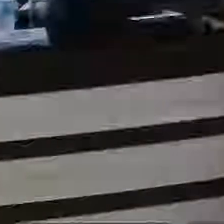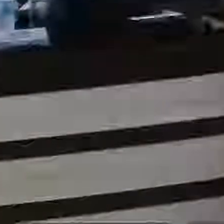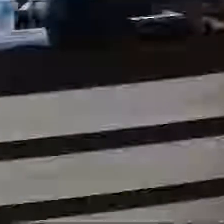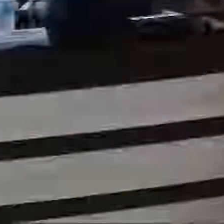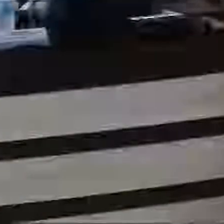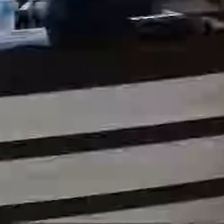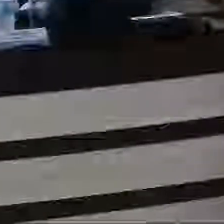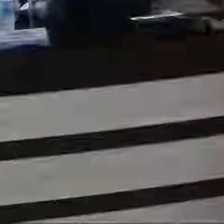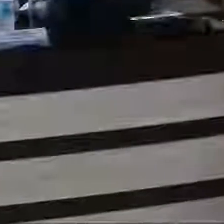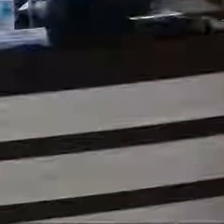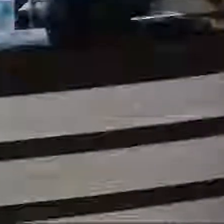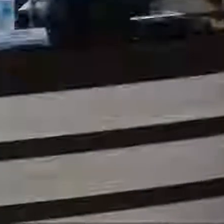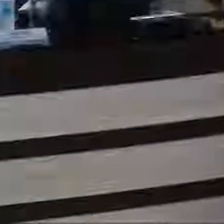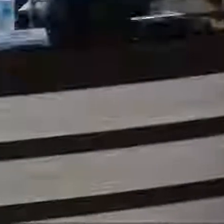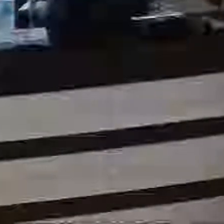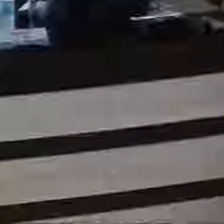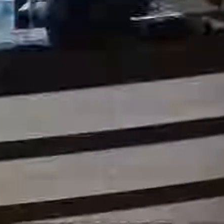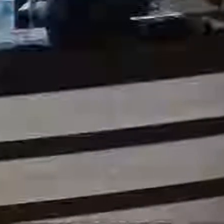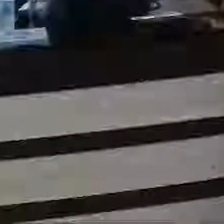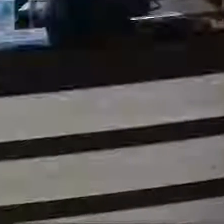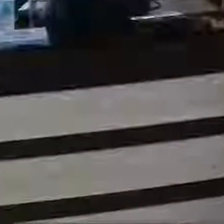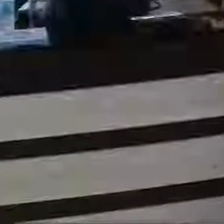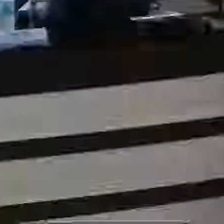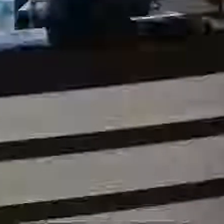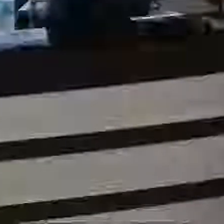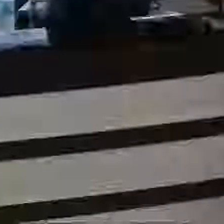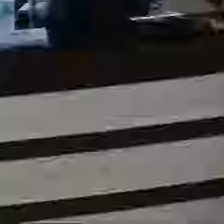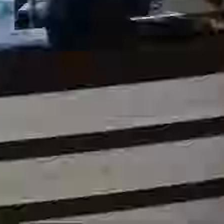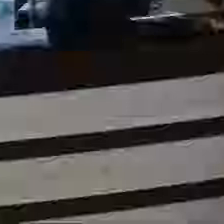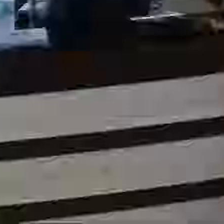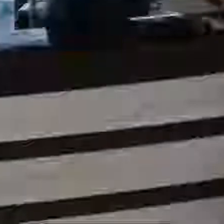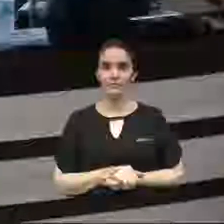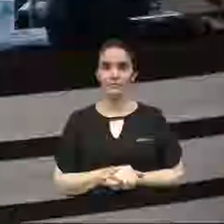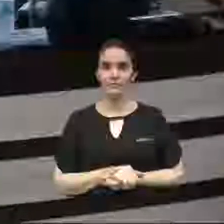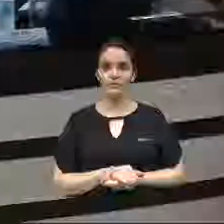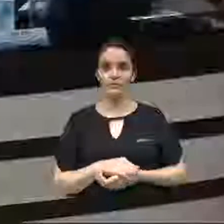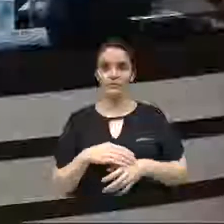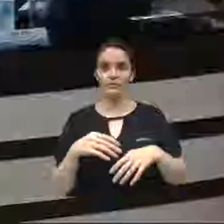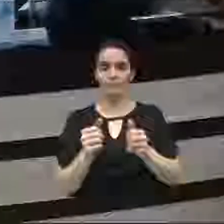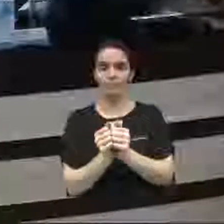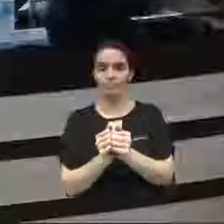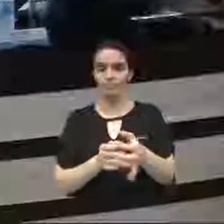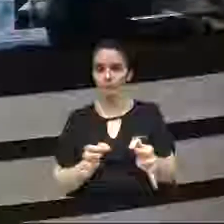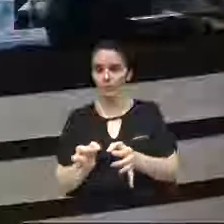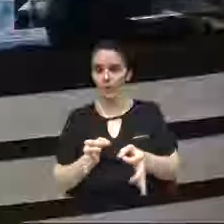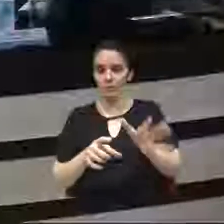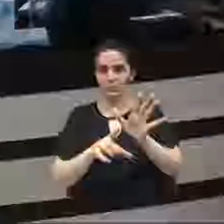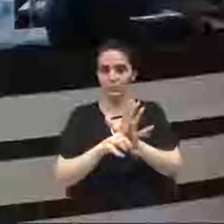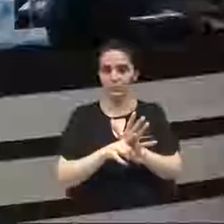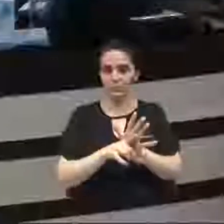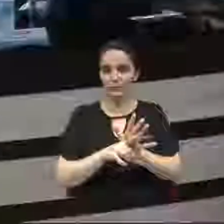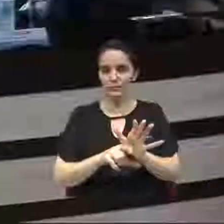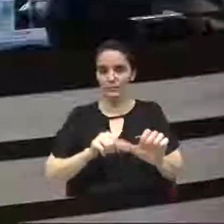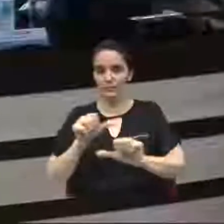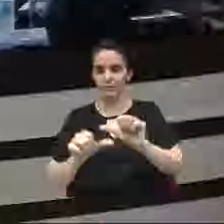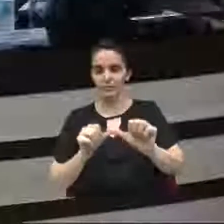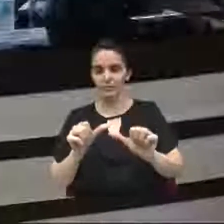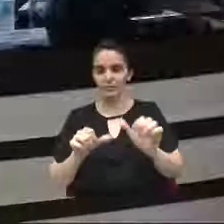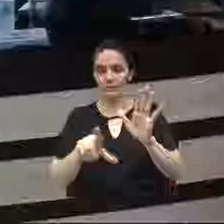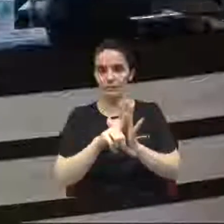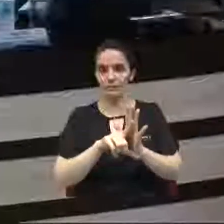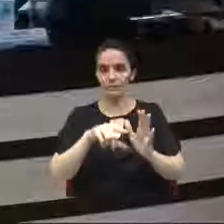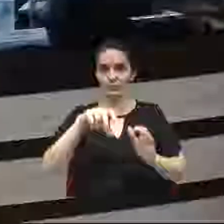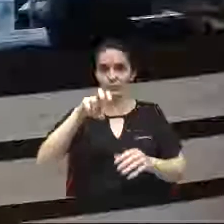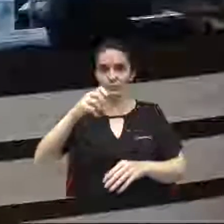compõem essa egrégia Câmara Municipal com o objetivo de encaminhar projeto de lei que altera dispositivos da Lei 5638,